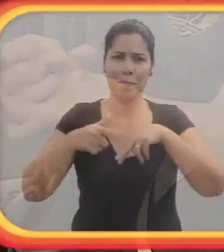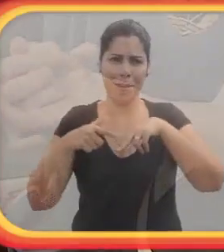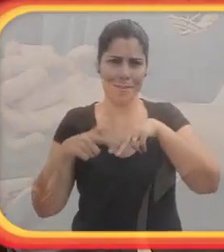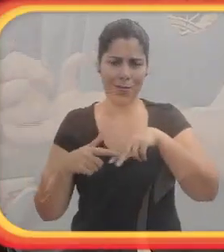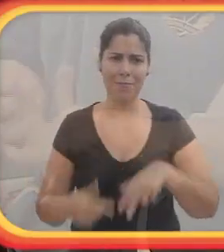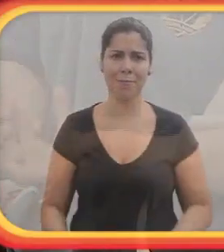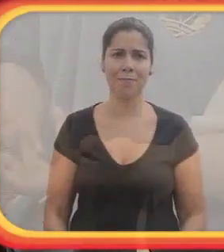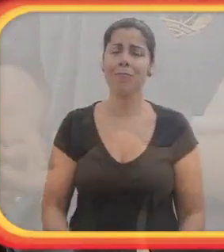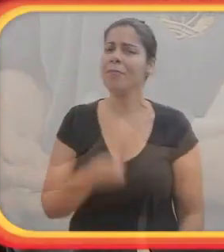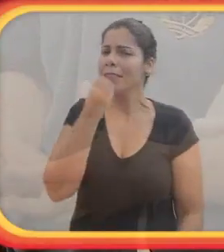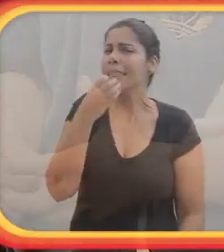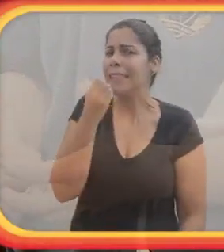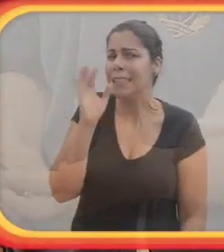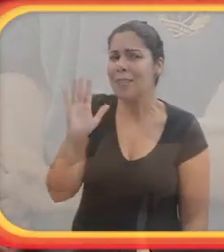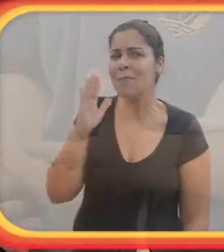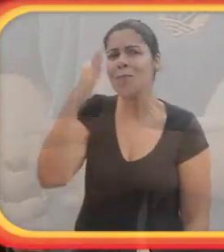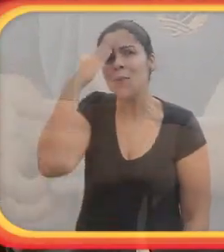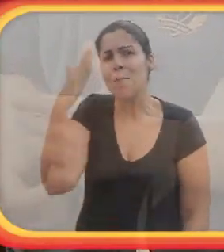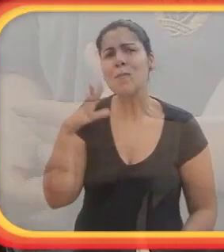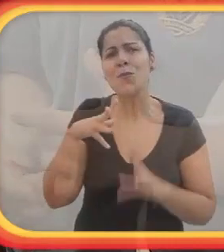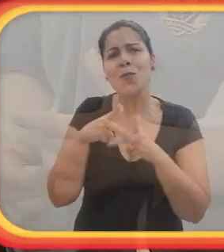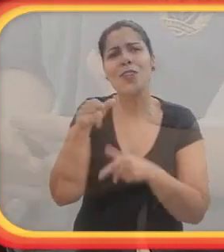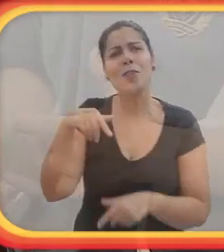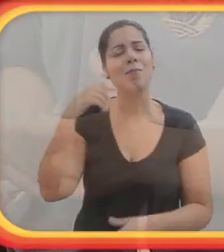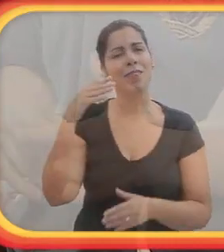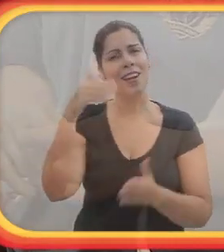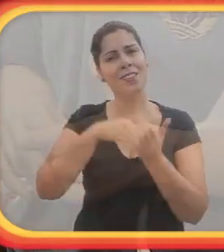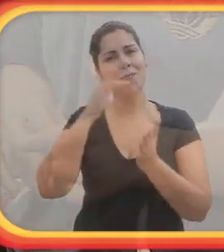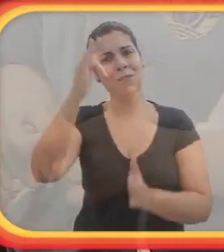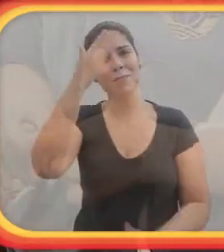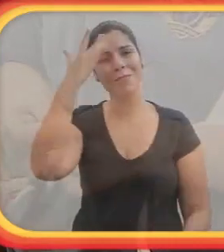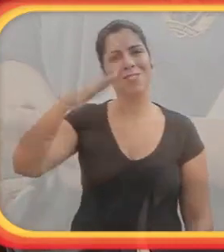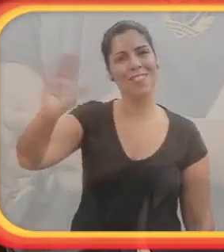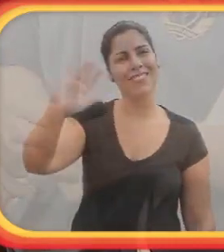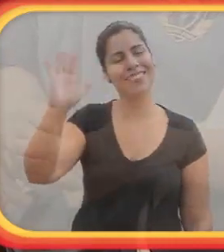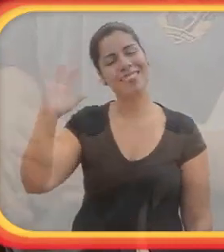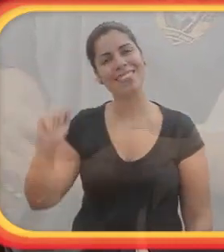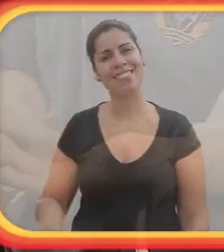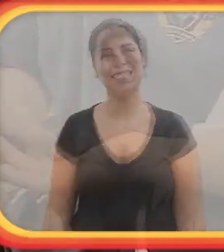Tá bom, muito obrigado por tudo. Então é isso, minha gente. Até a próxima.